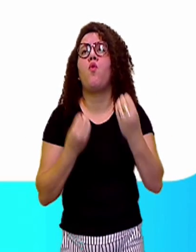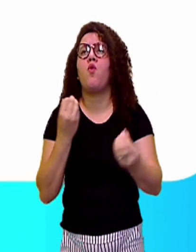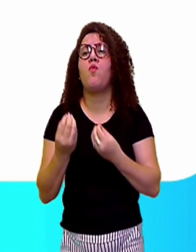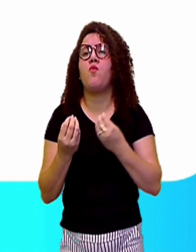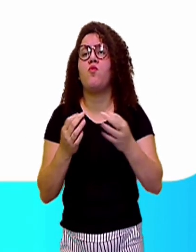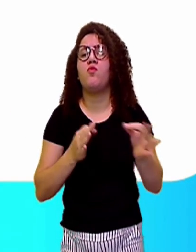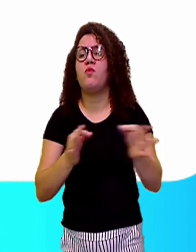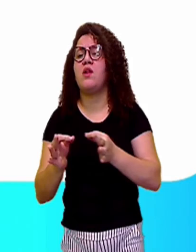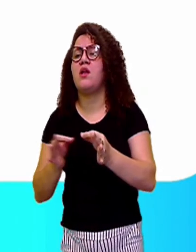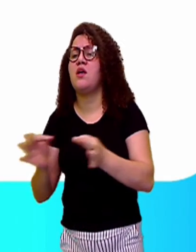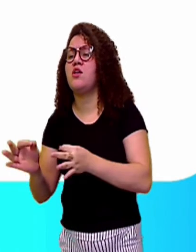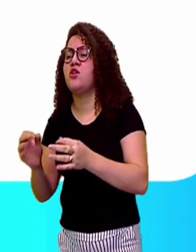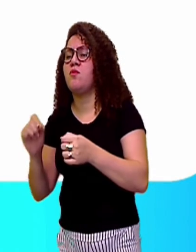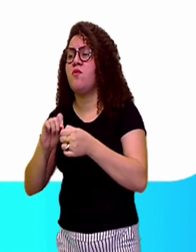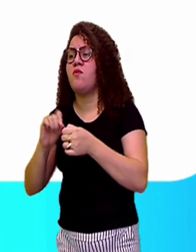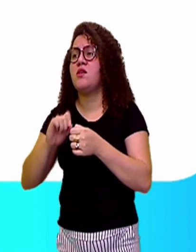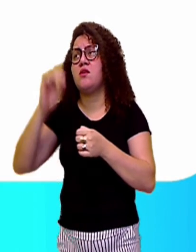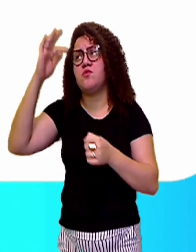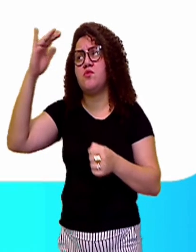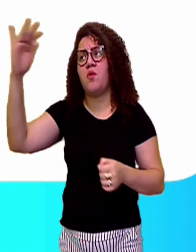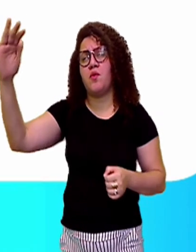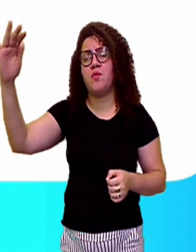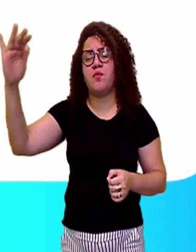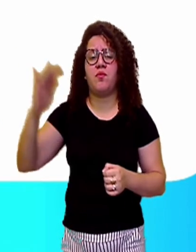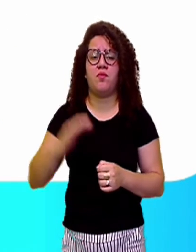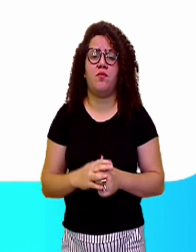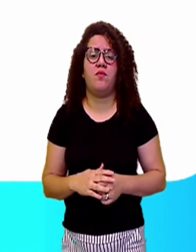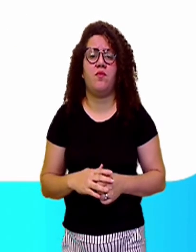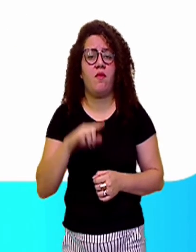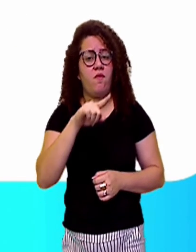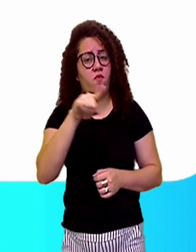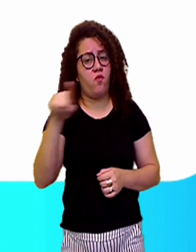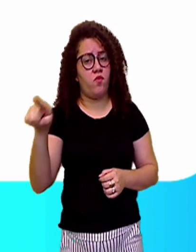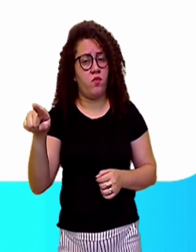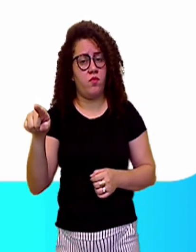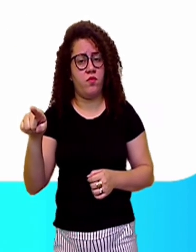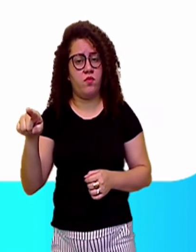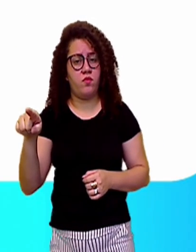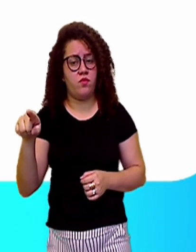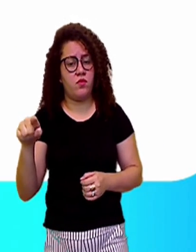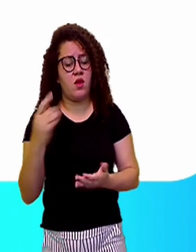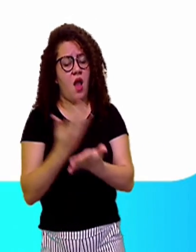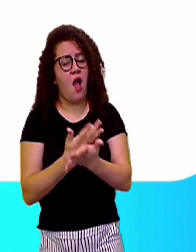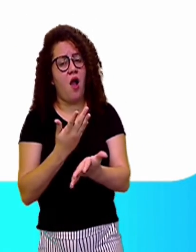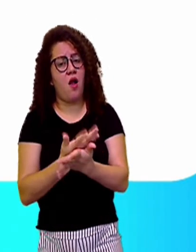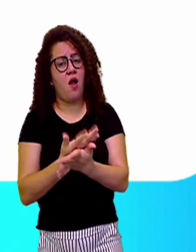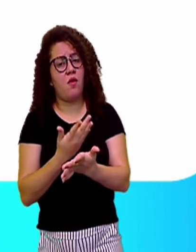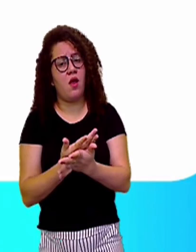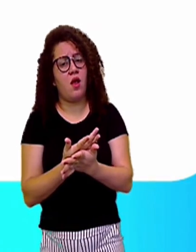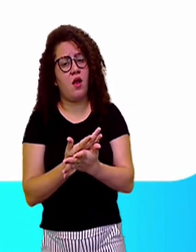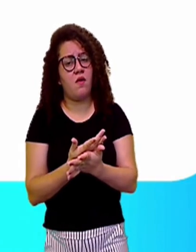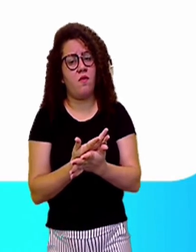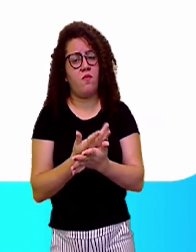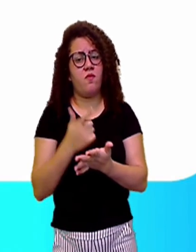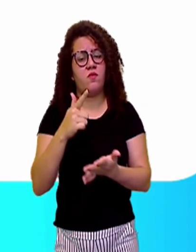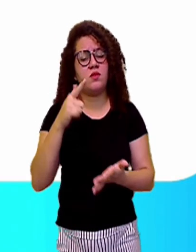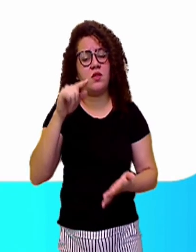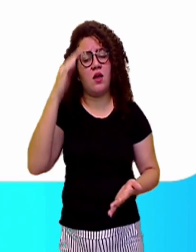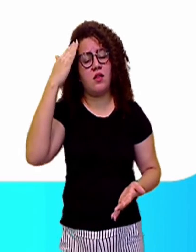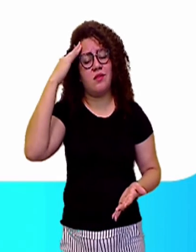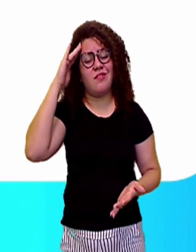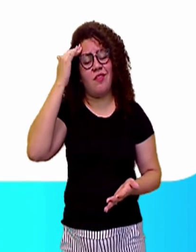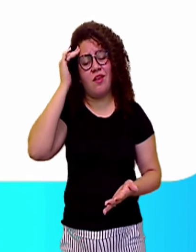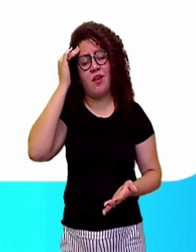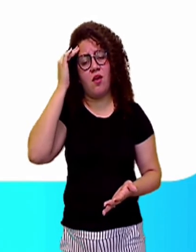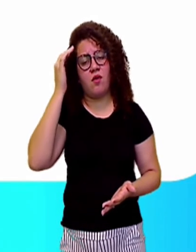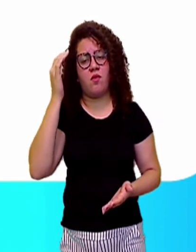esse sonho? Então, aqui é para você, com essa aula, né, você tentar